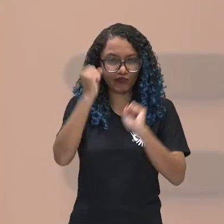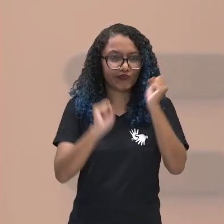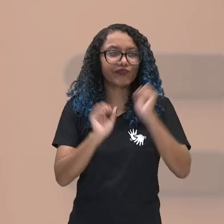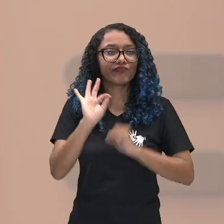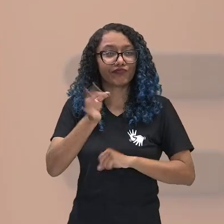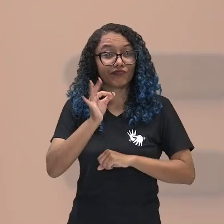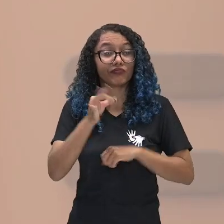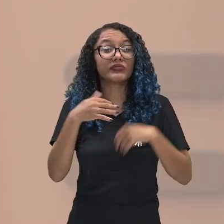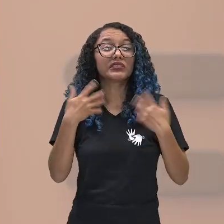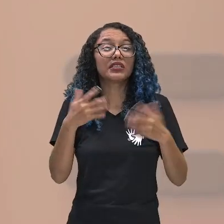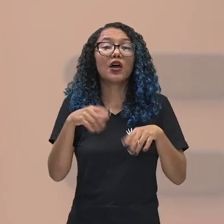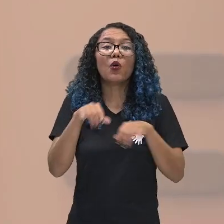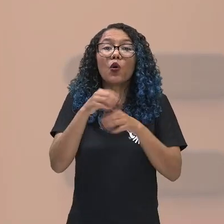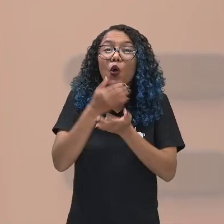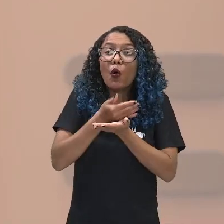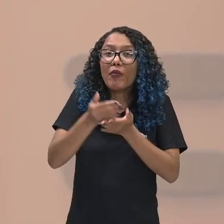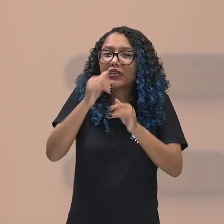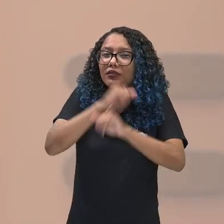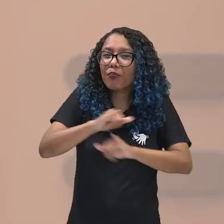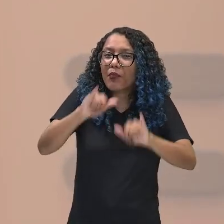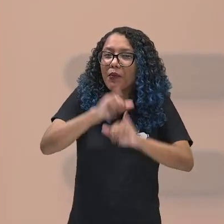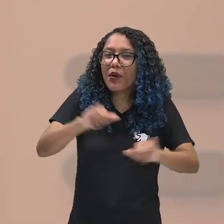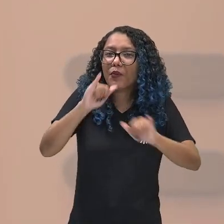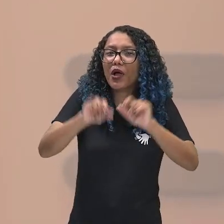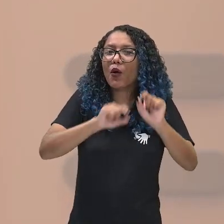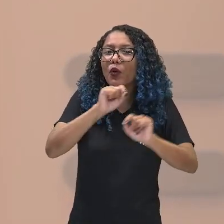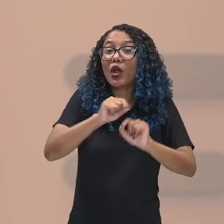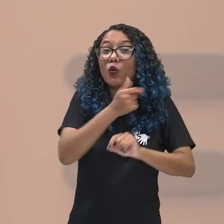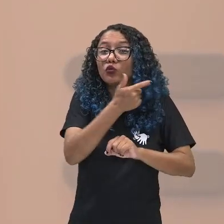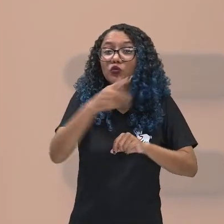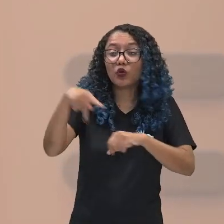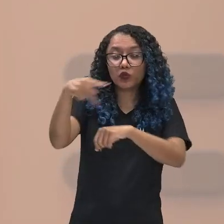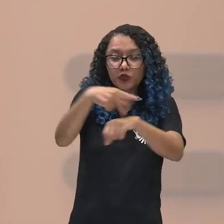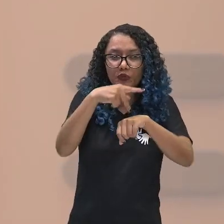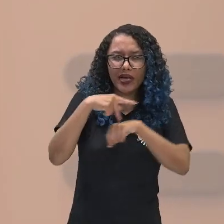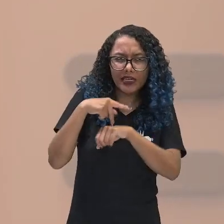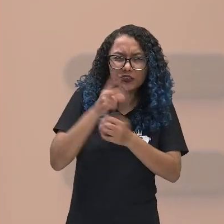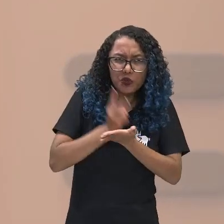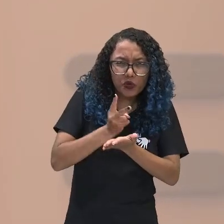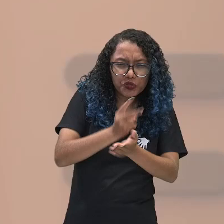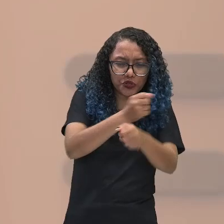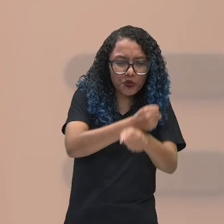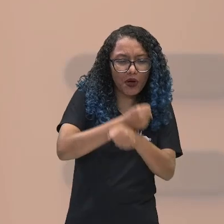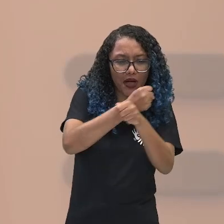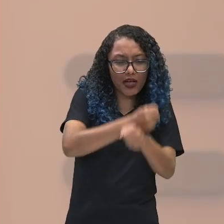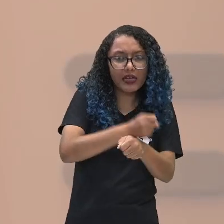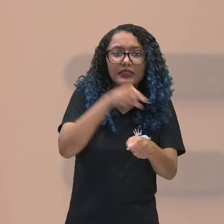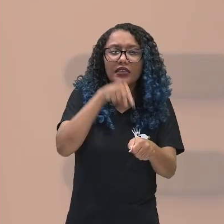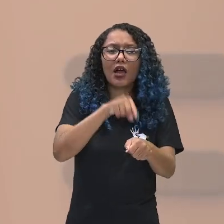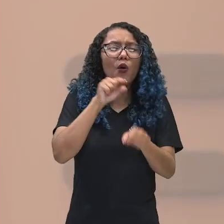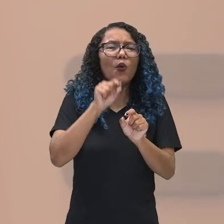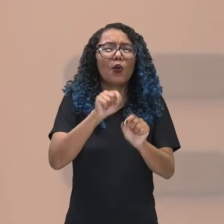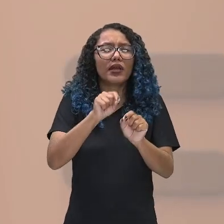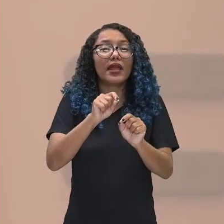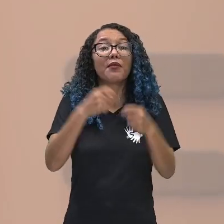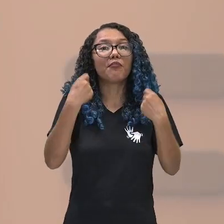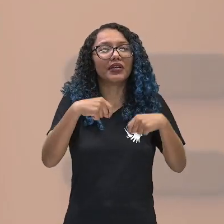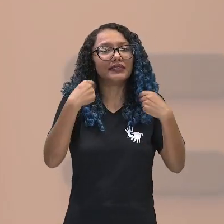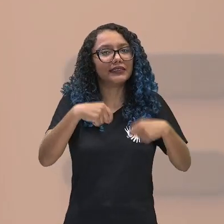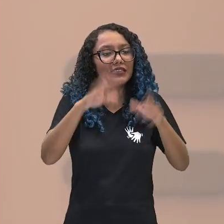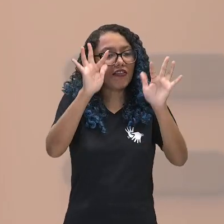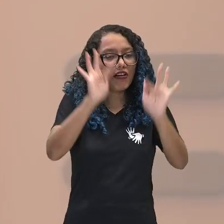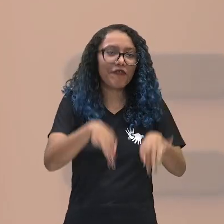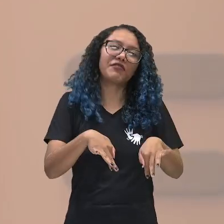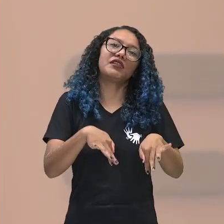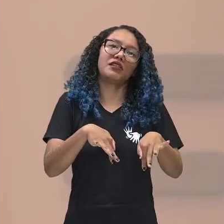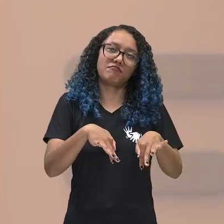então, pregar para que os outros países que ainda tinham, então, pessoas escravizadas, né, fizessem,